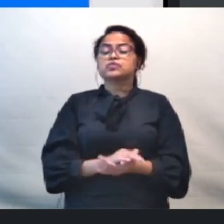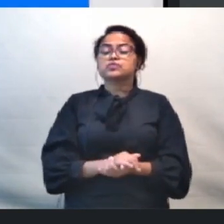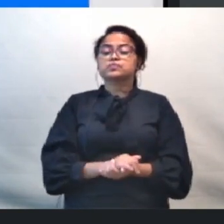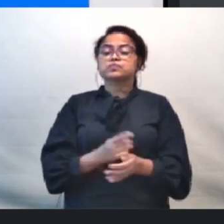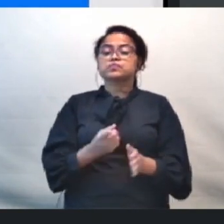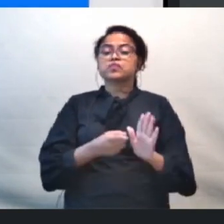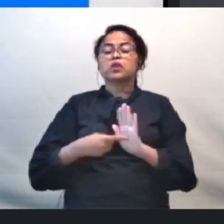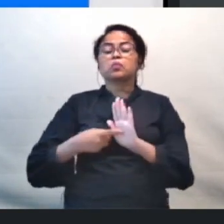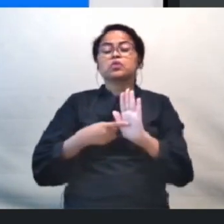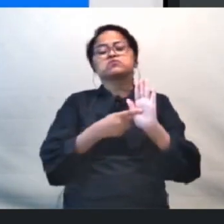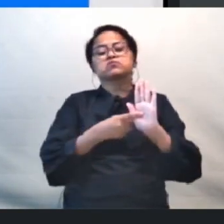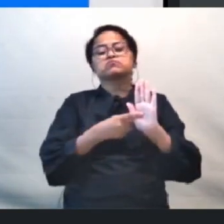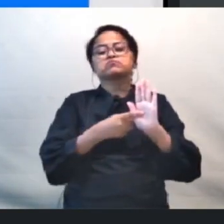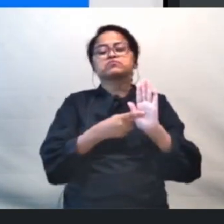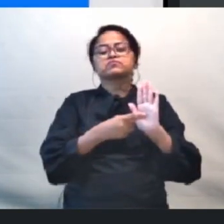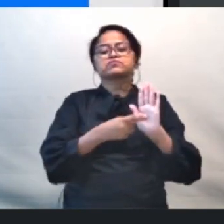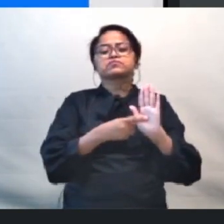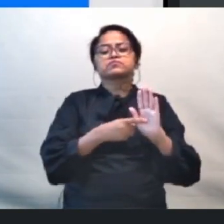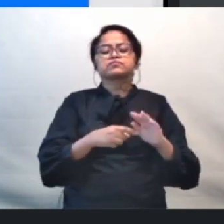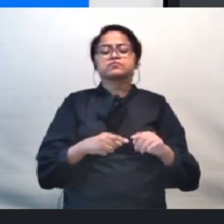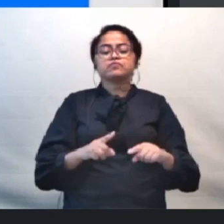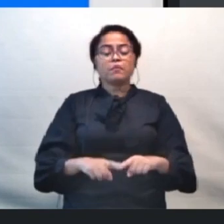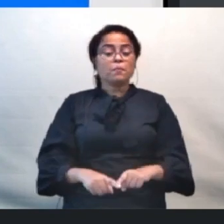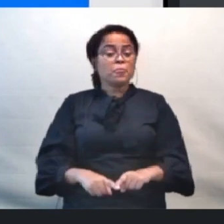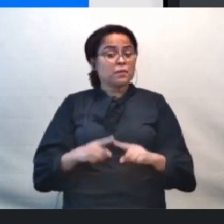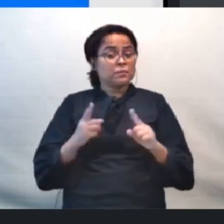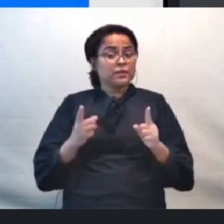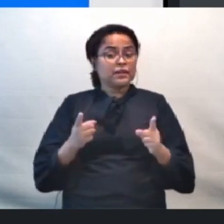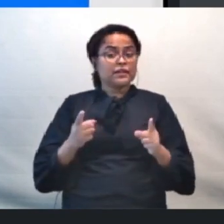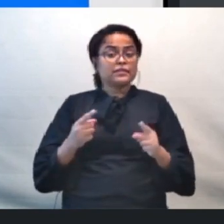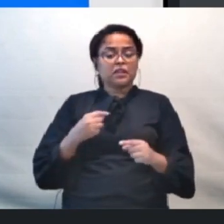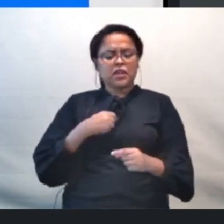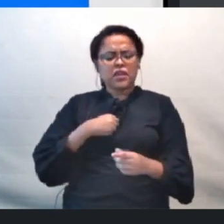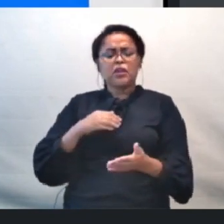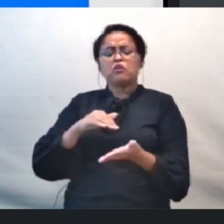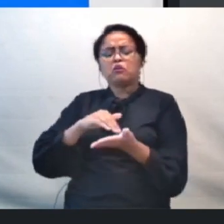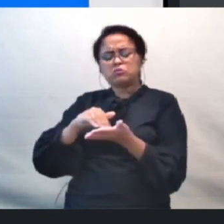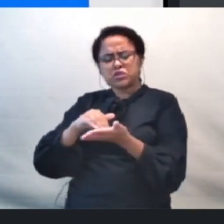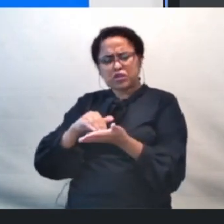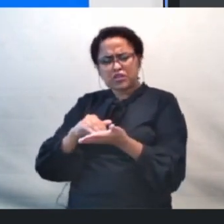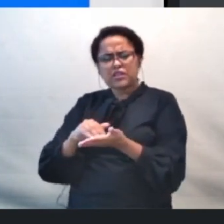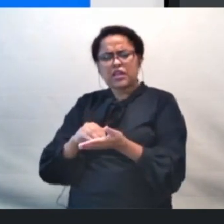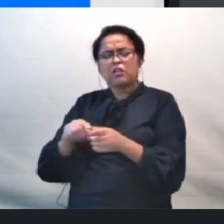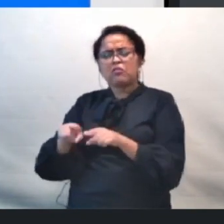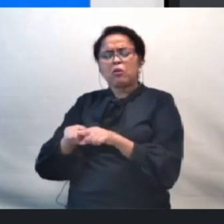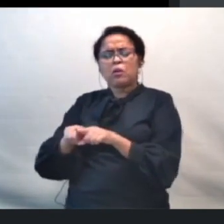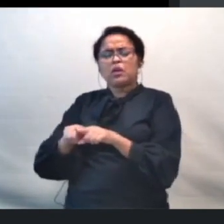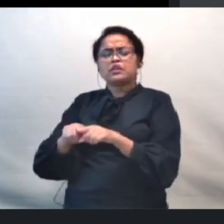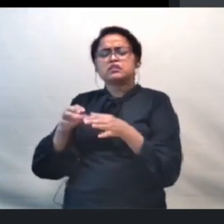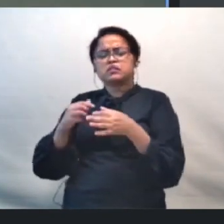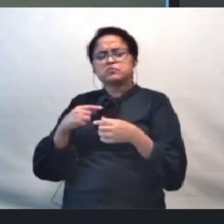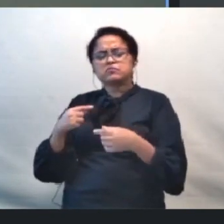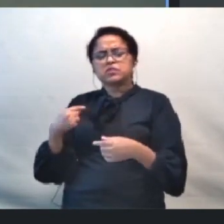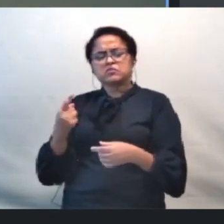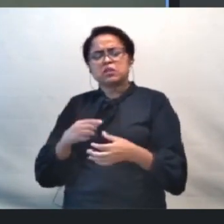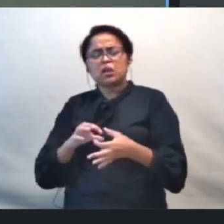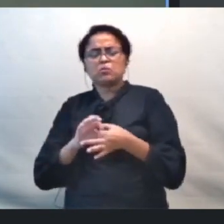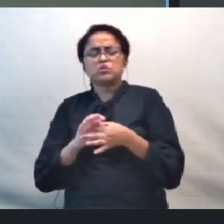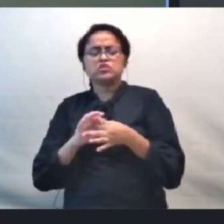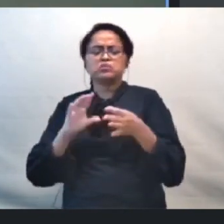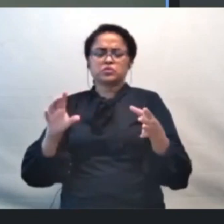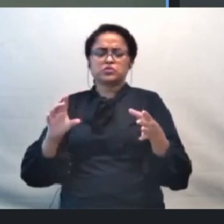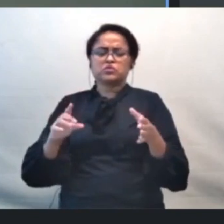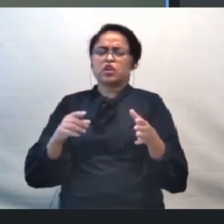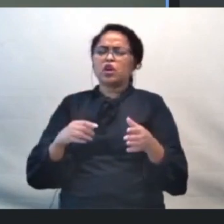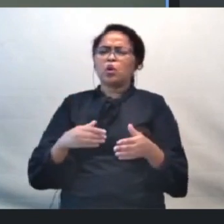a apresentação, mas eu e os secretários continuamos aqui à disposição para responder qualquer questionamento, qualquer